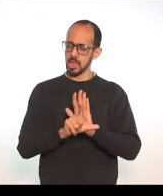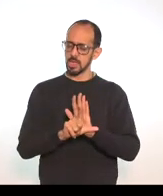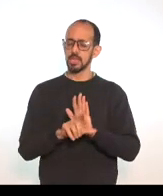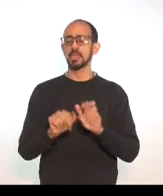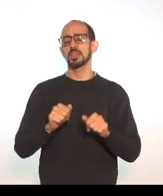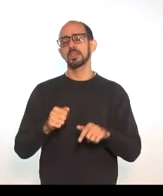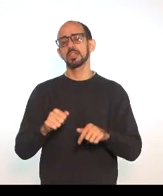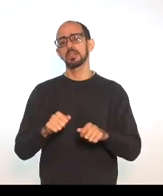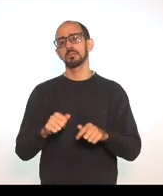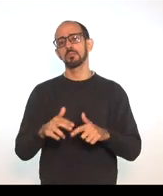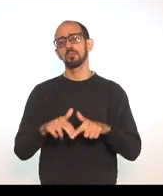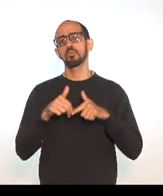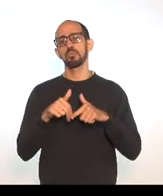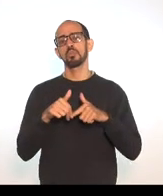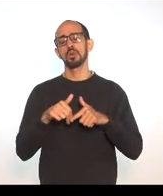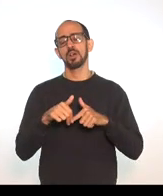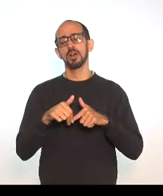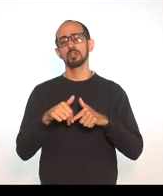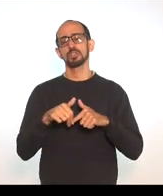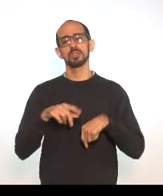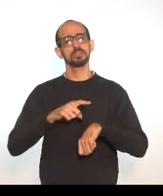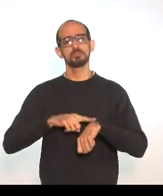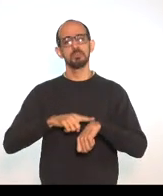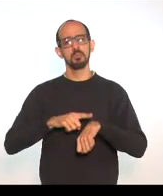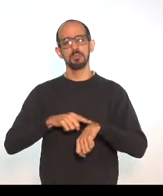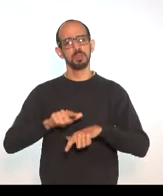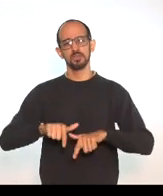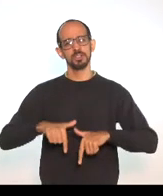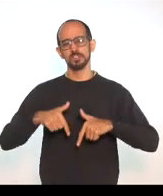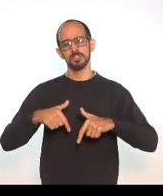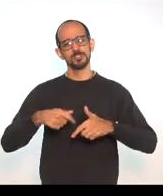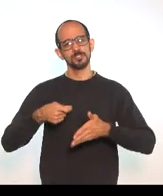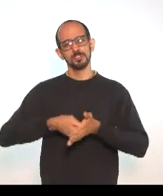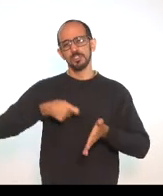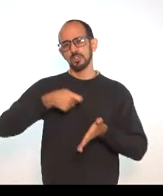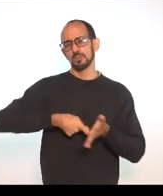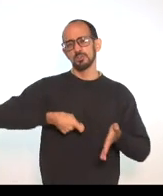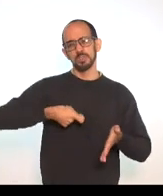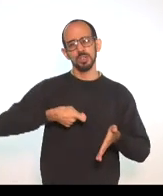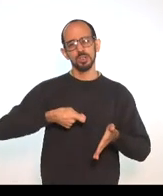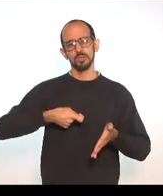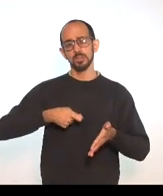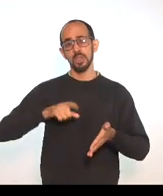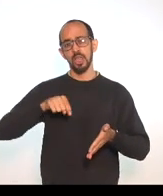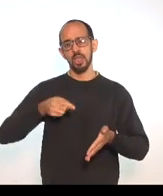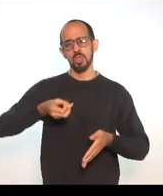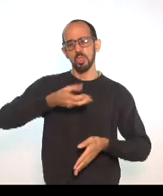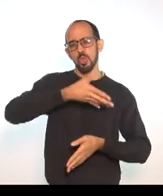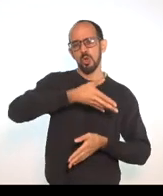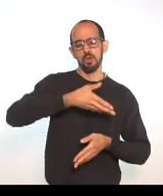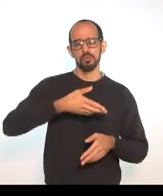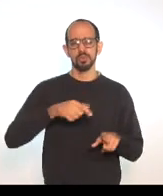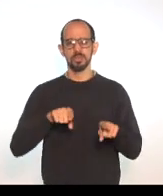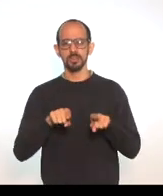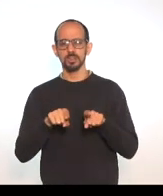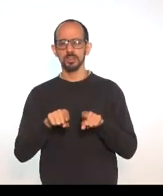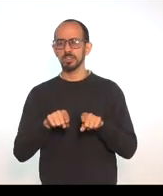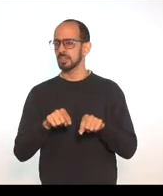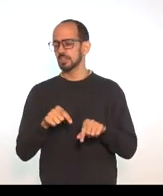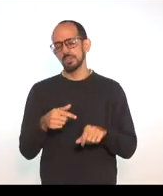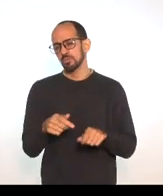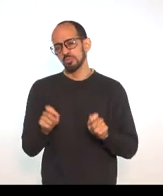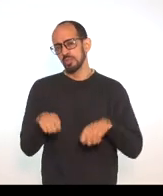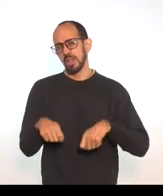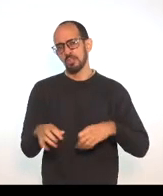vista a situação que enfrentamos que além de inédito não não podia ser Não não pode ser